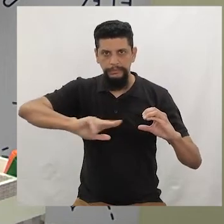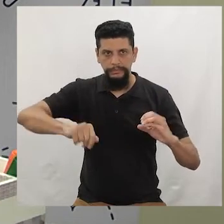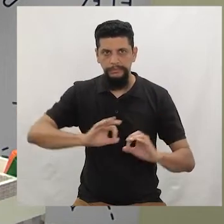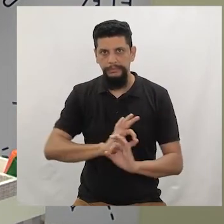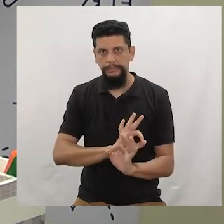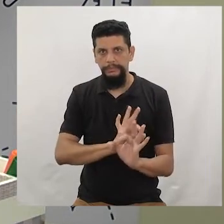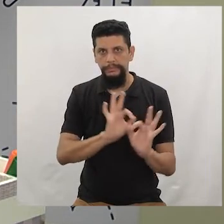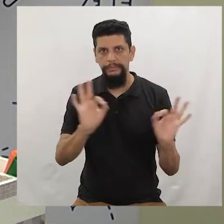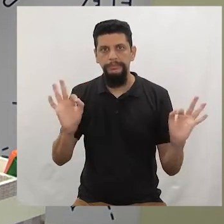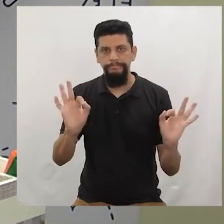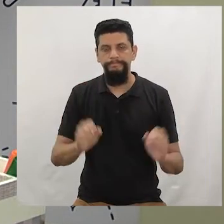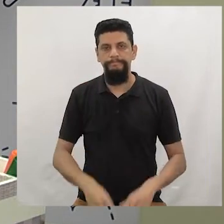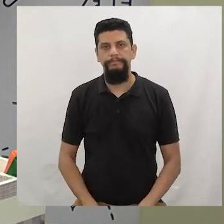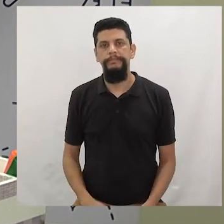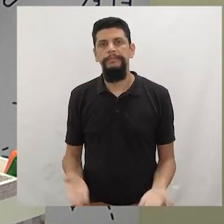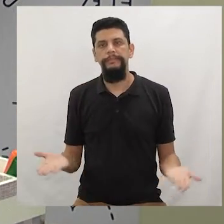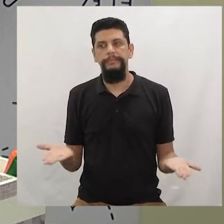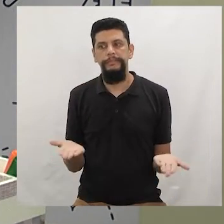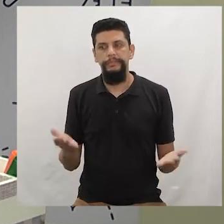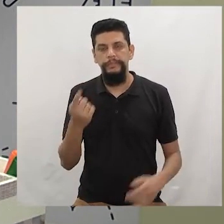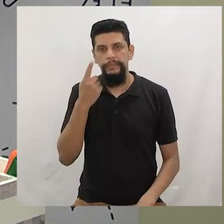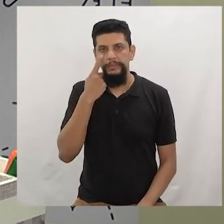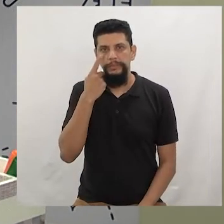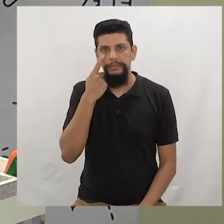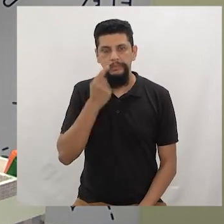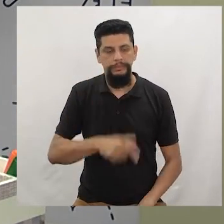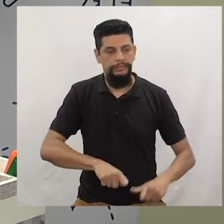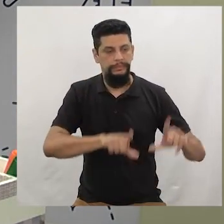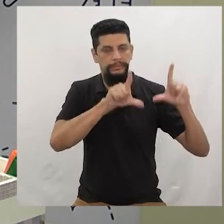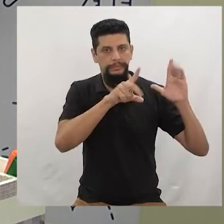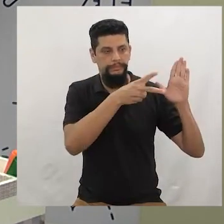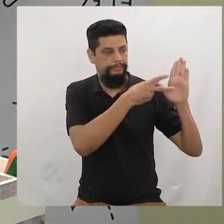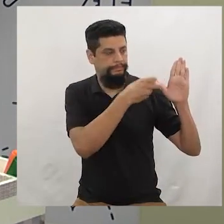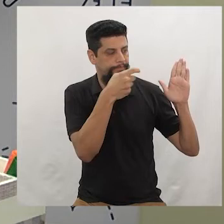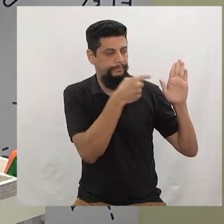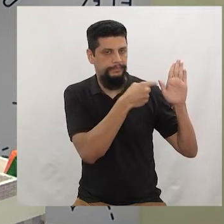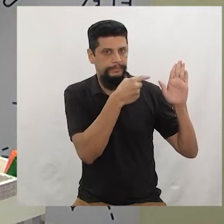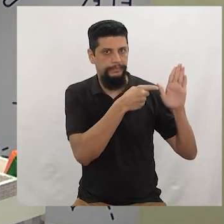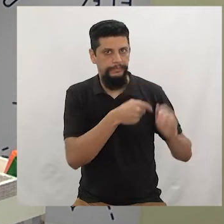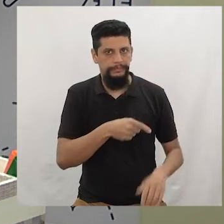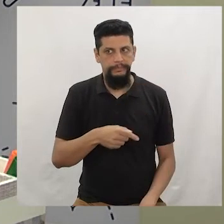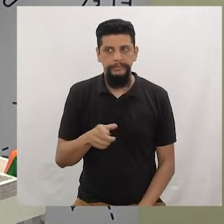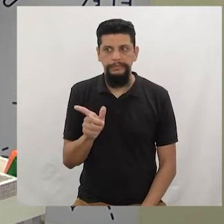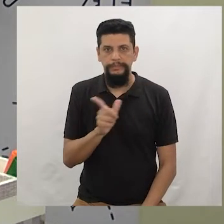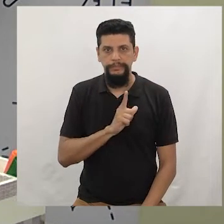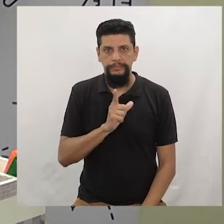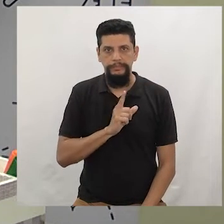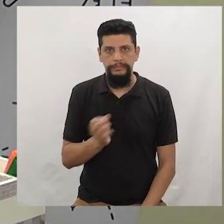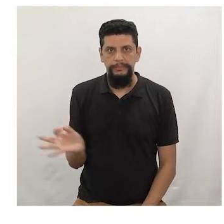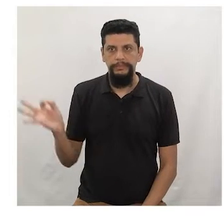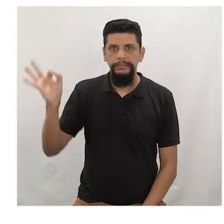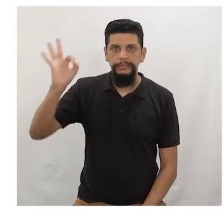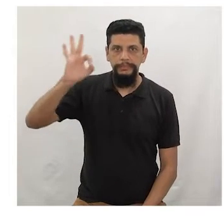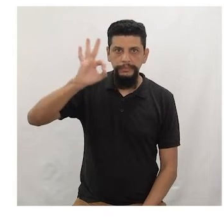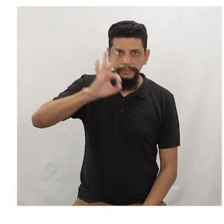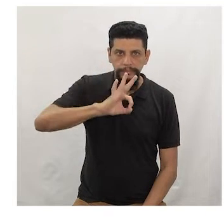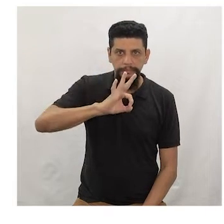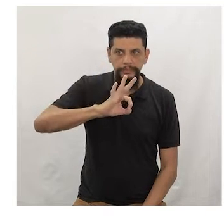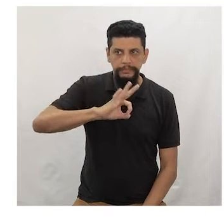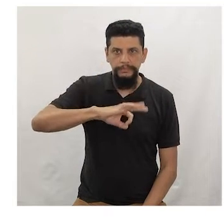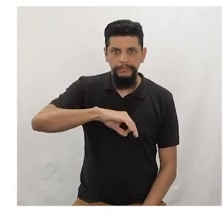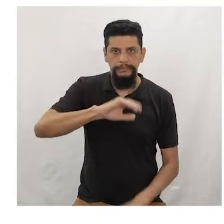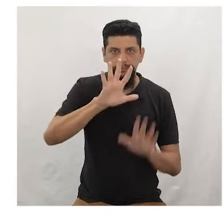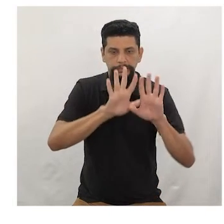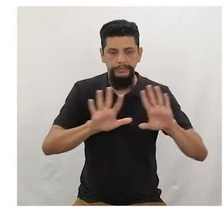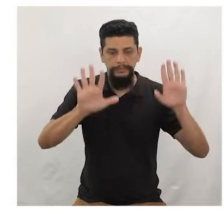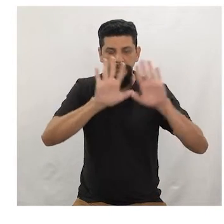móvel? Muito bem. Acompanhe comigo aqui na tela. Nós temos o sol